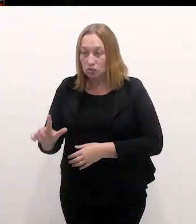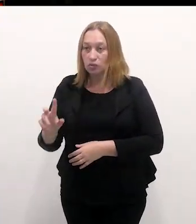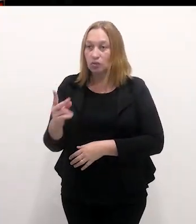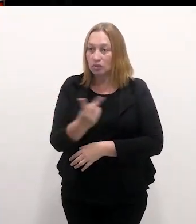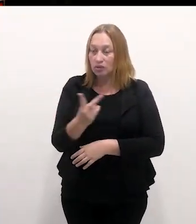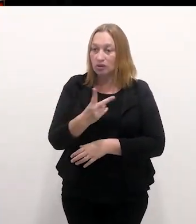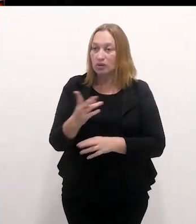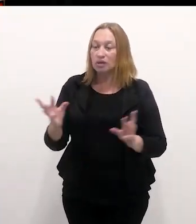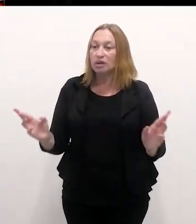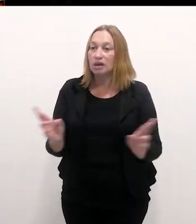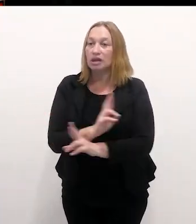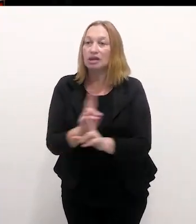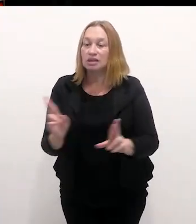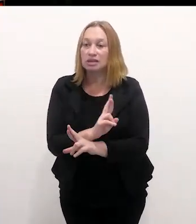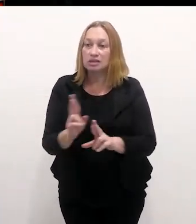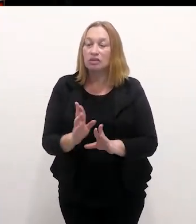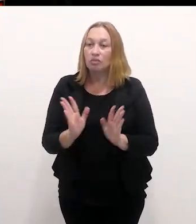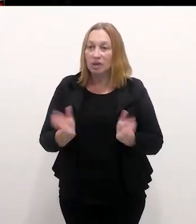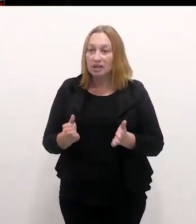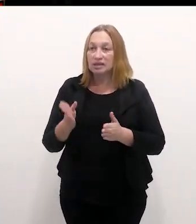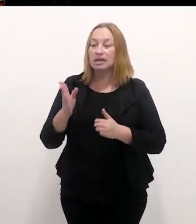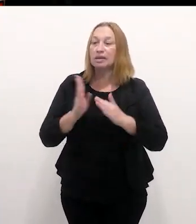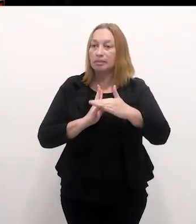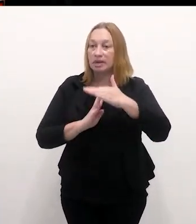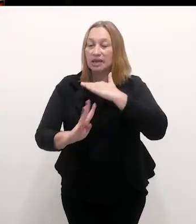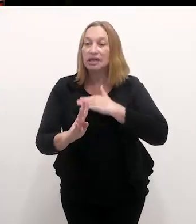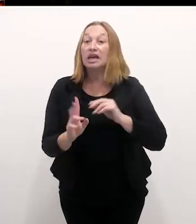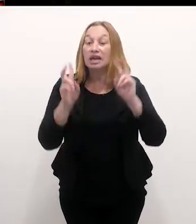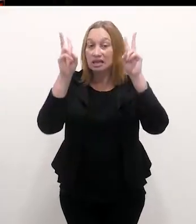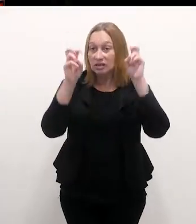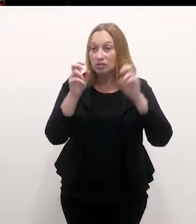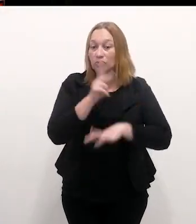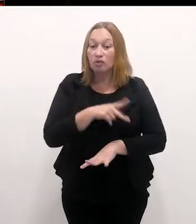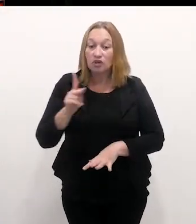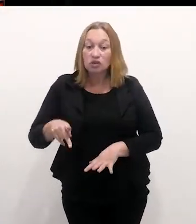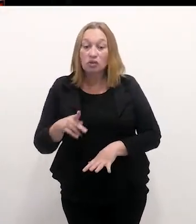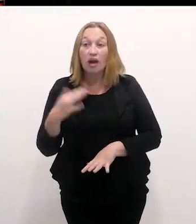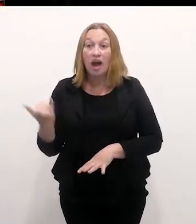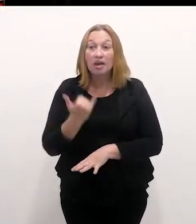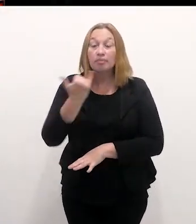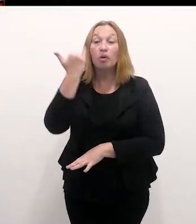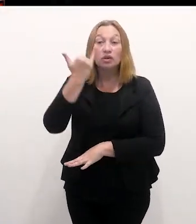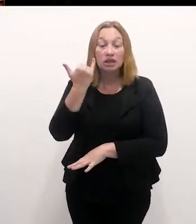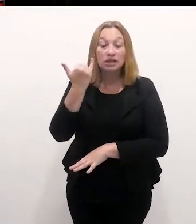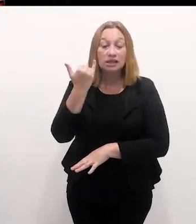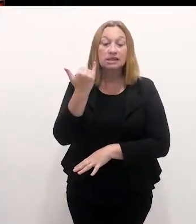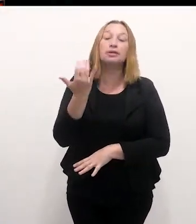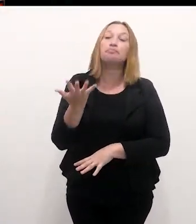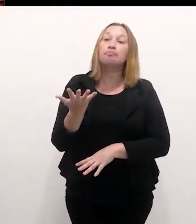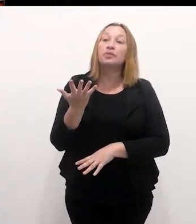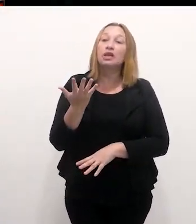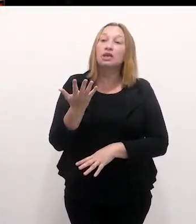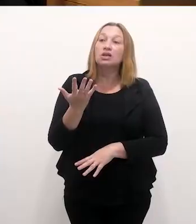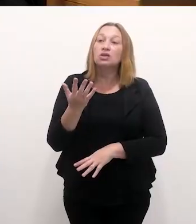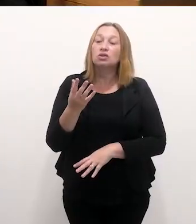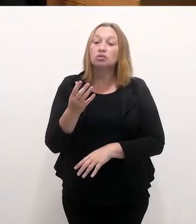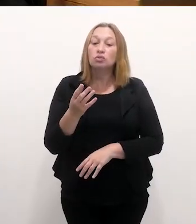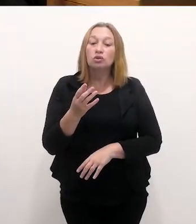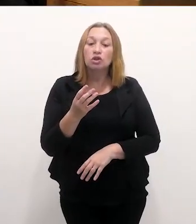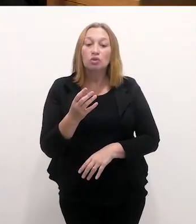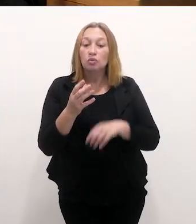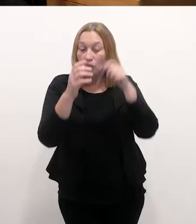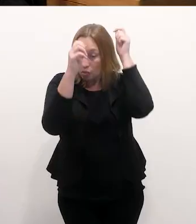integrando para poder desenvolver questões como essa, como a migração. Ainda nessa questão, professor Busanello, a